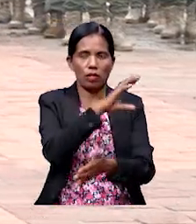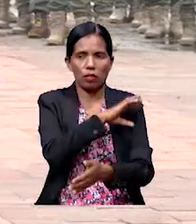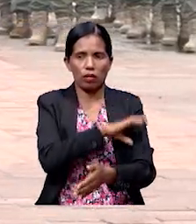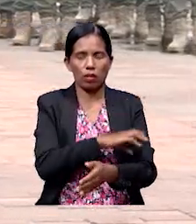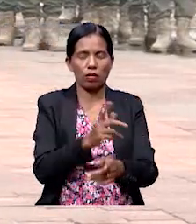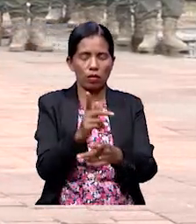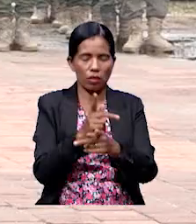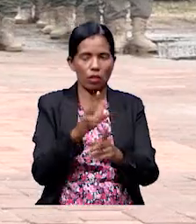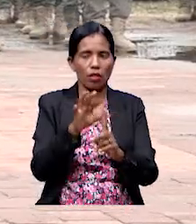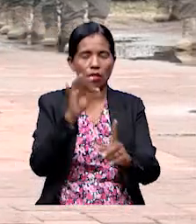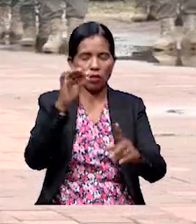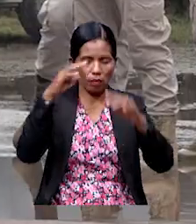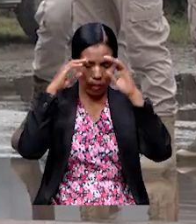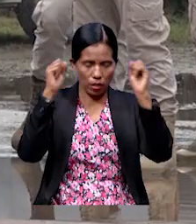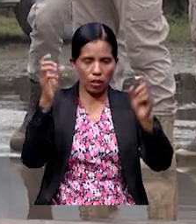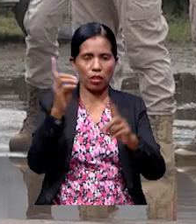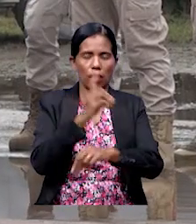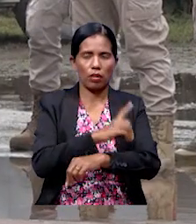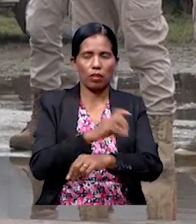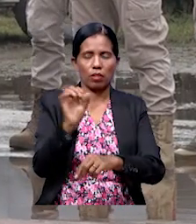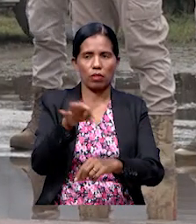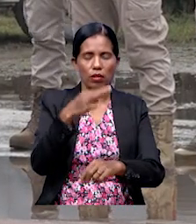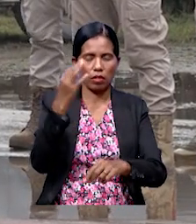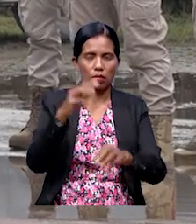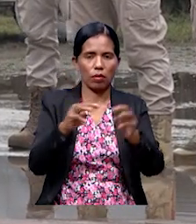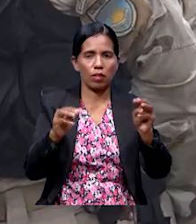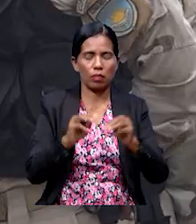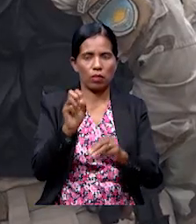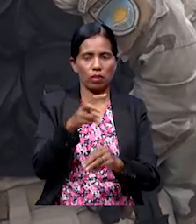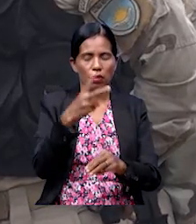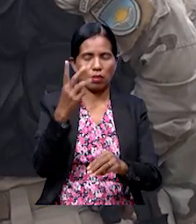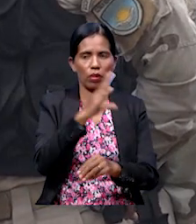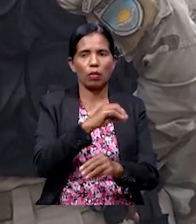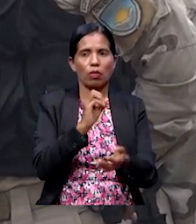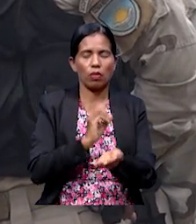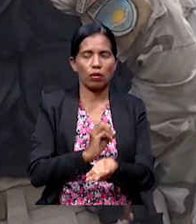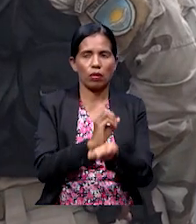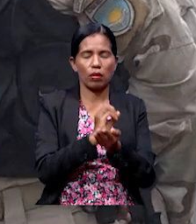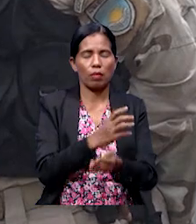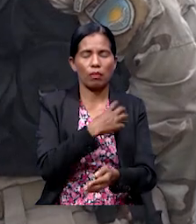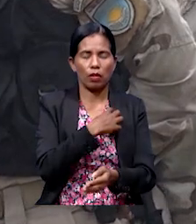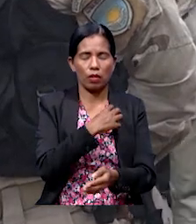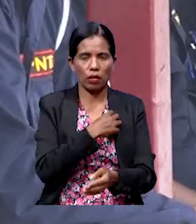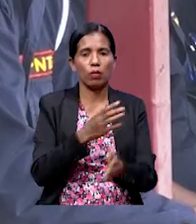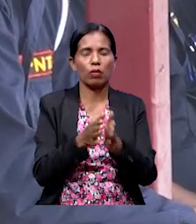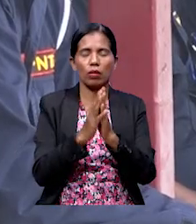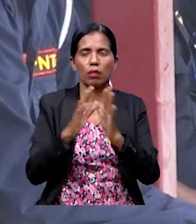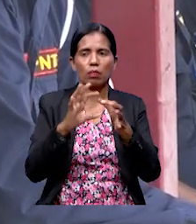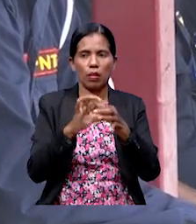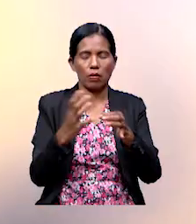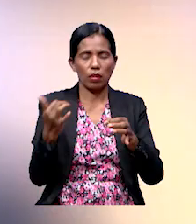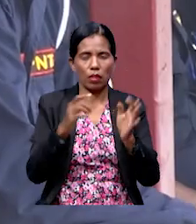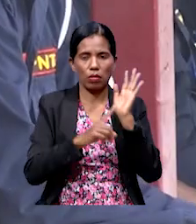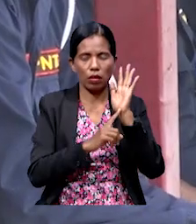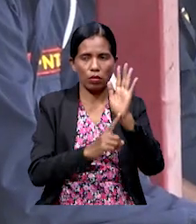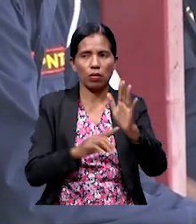eleição presidencial e a lorong Sanura Sensia e a município Sanura Sinrua, no Raiwa. Comandante-Geral Pentele usuba membro Sira a tua tudo